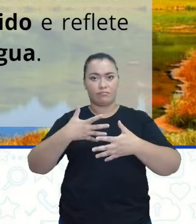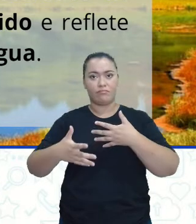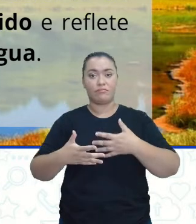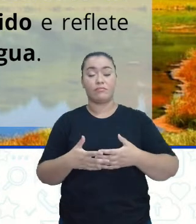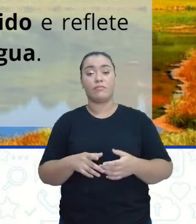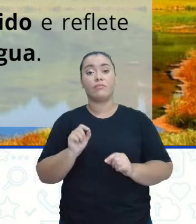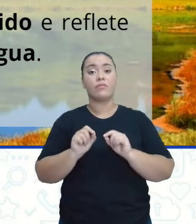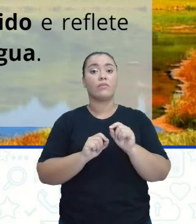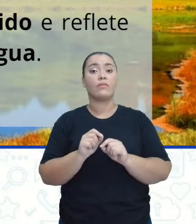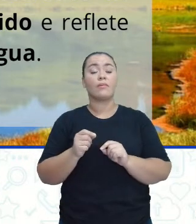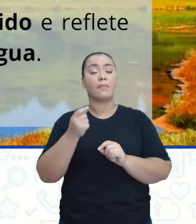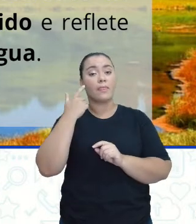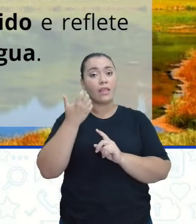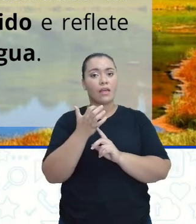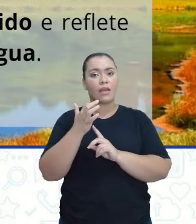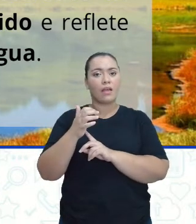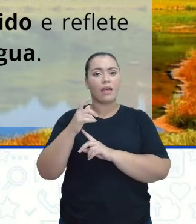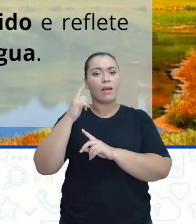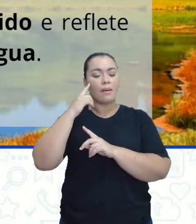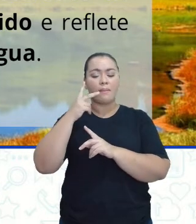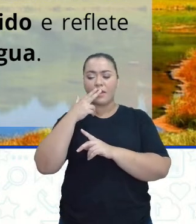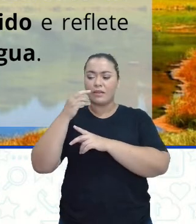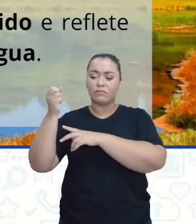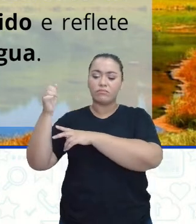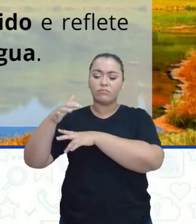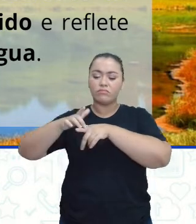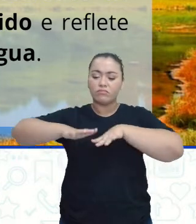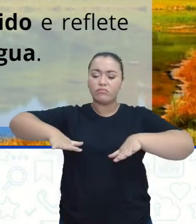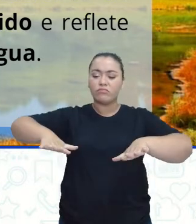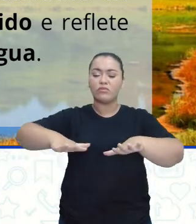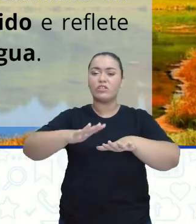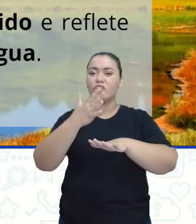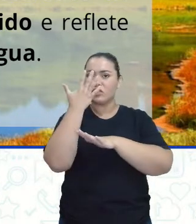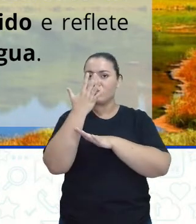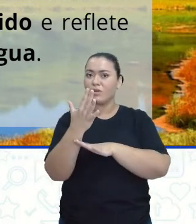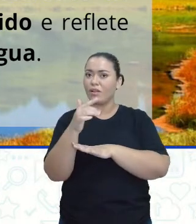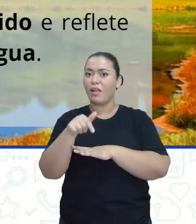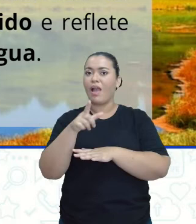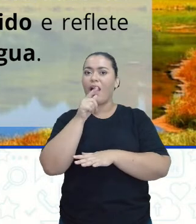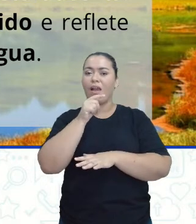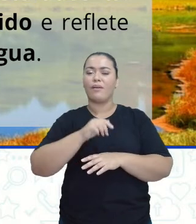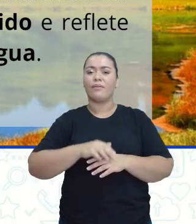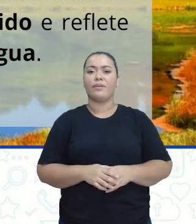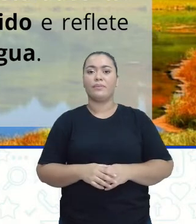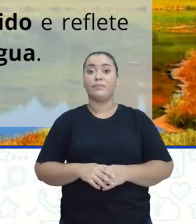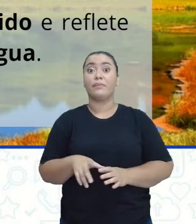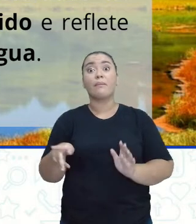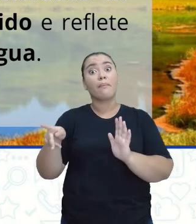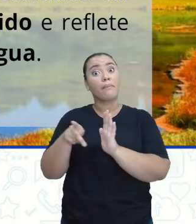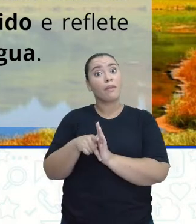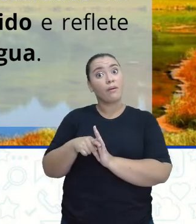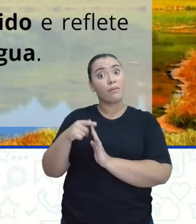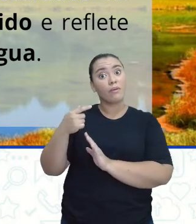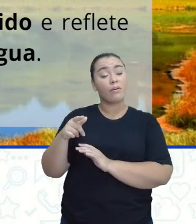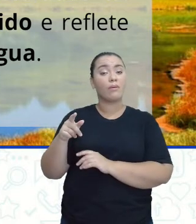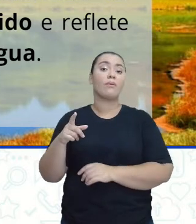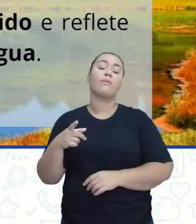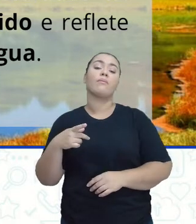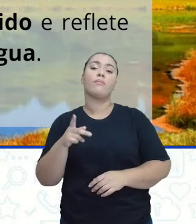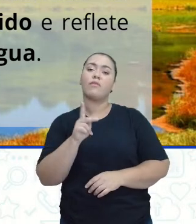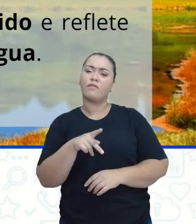e reflete toda a paisagem como nítido espelho d'água. Essa foi a minha descrição. Um pouco